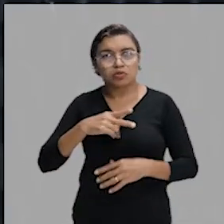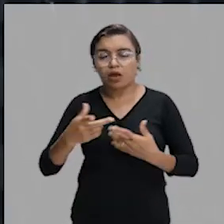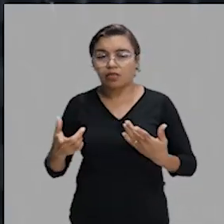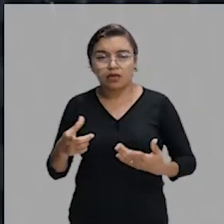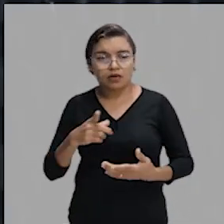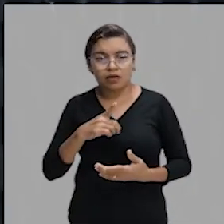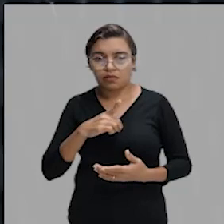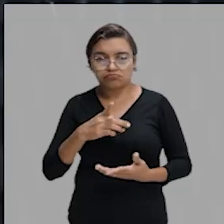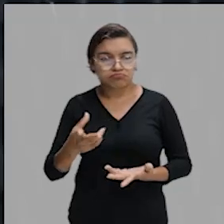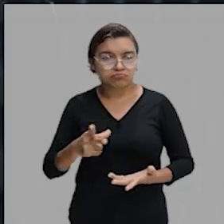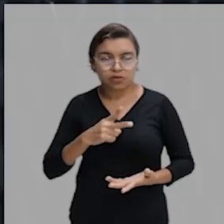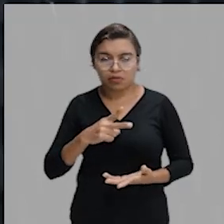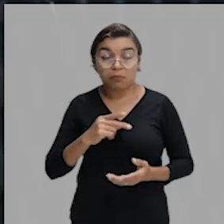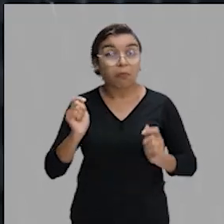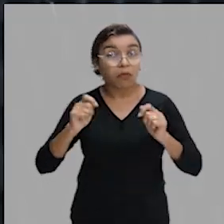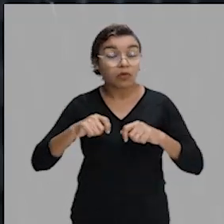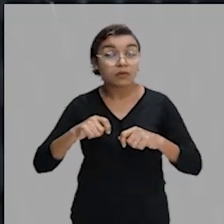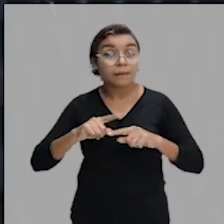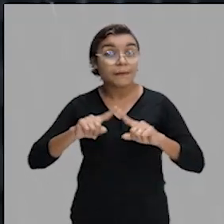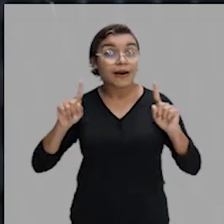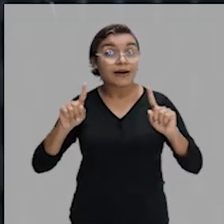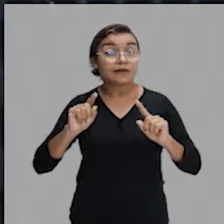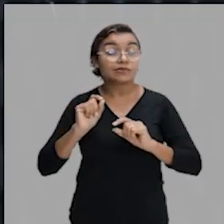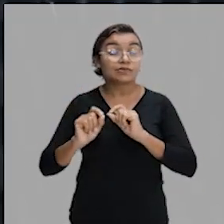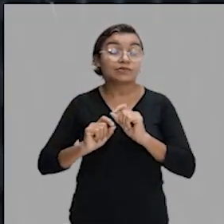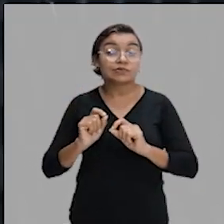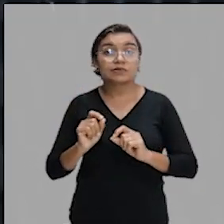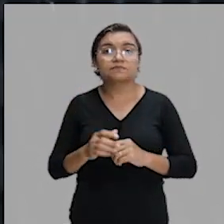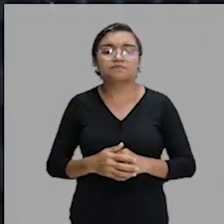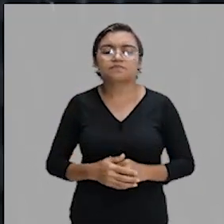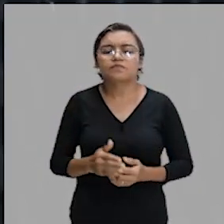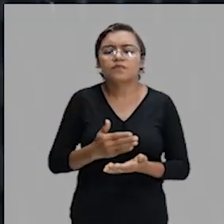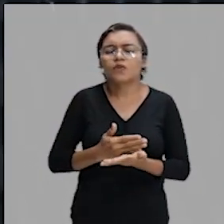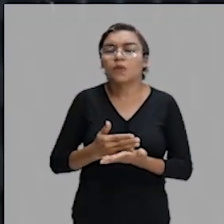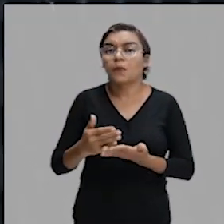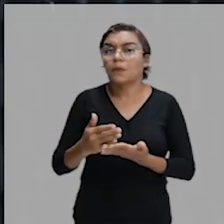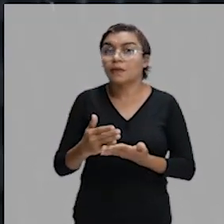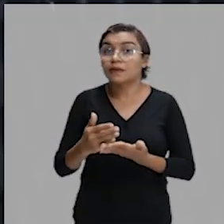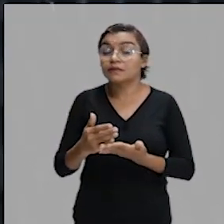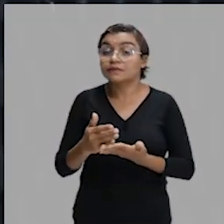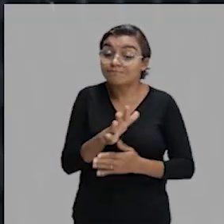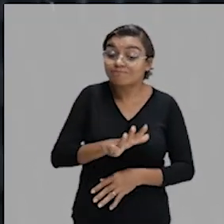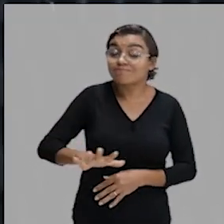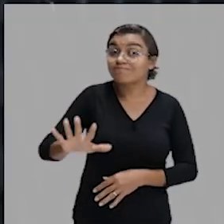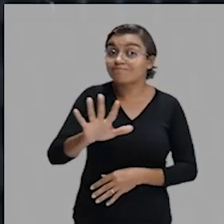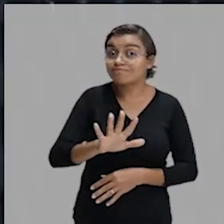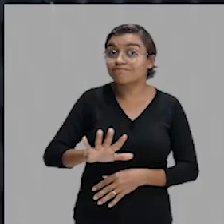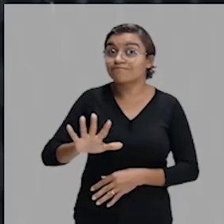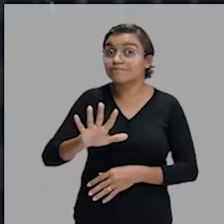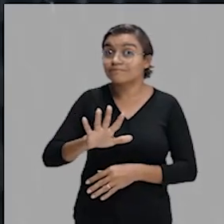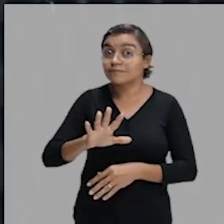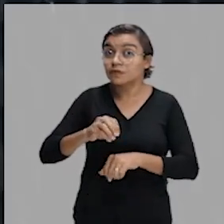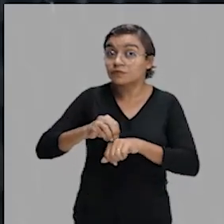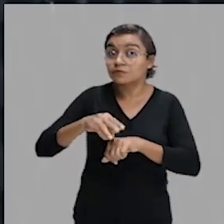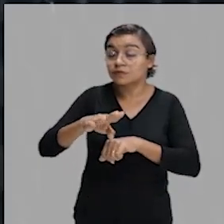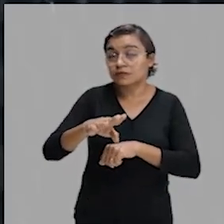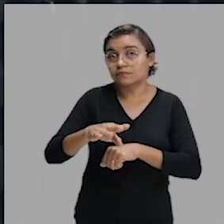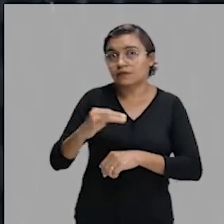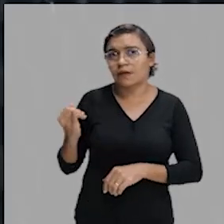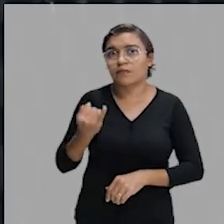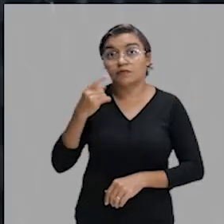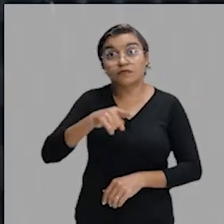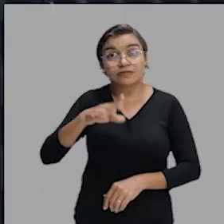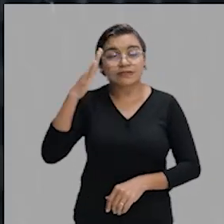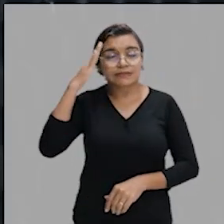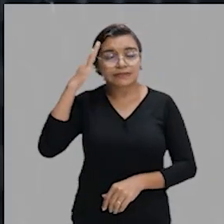dos dados particulares, posso, mas veja só, eu começo sempre no geral, lembra? Tá? É importante que você